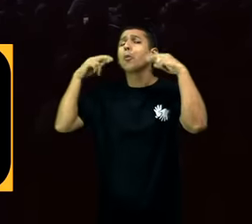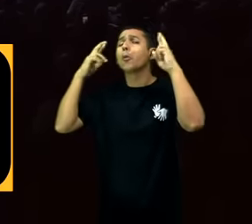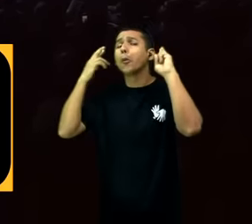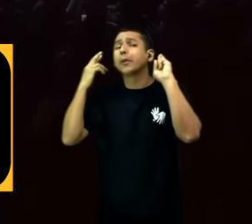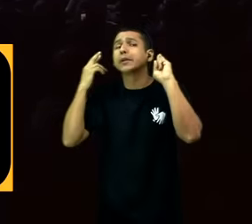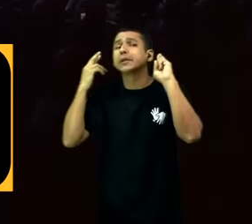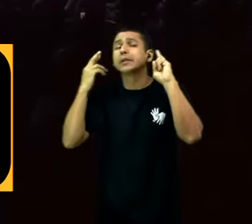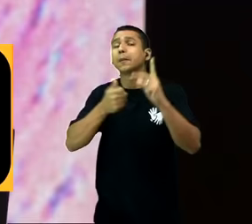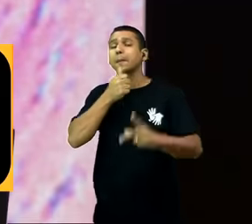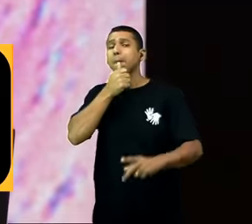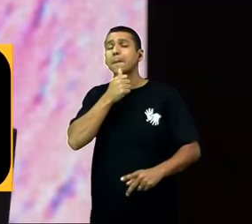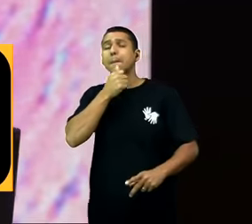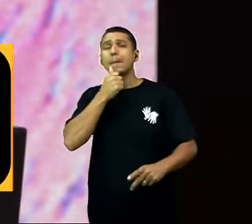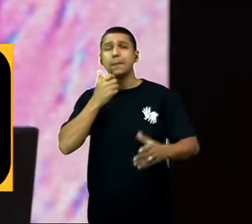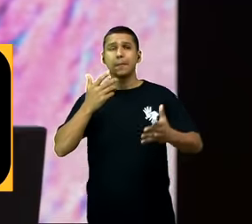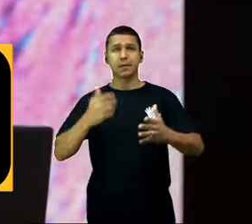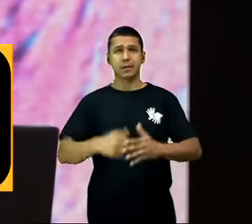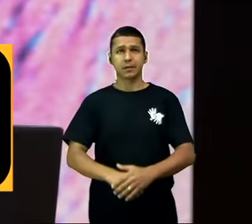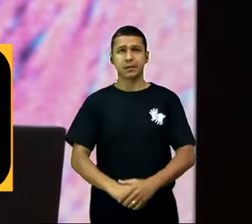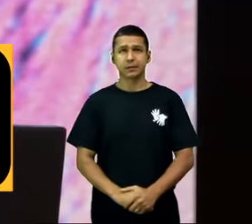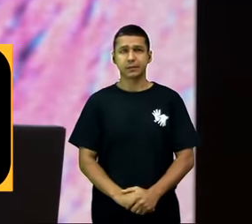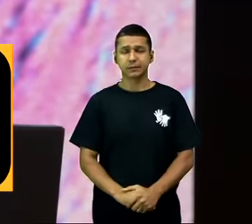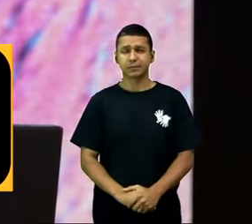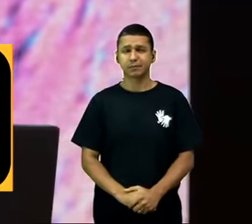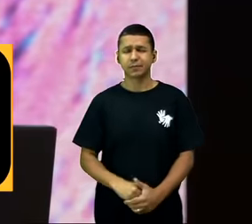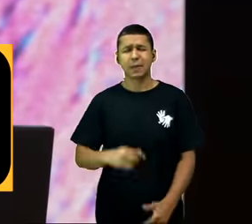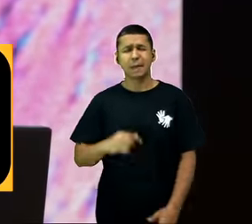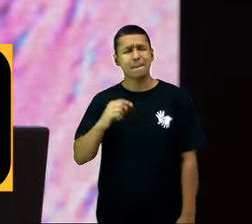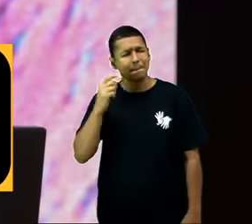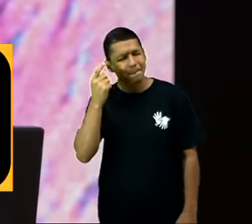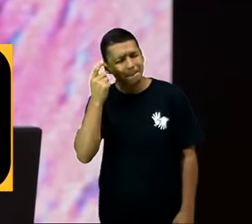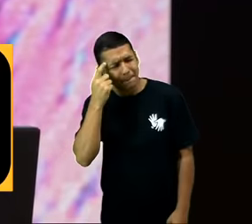Imagina o coração de Abraão na hora.